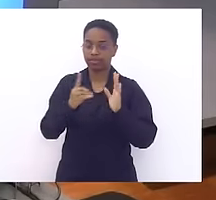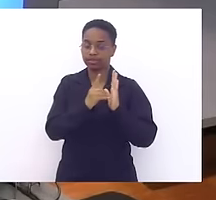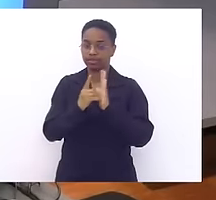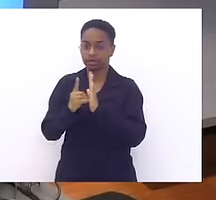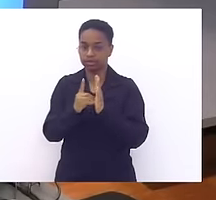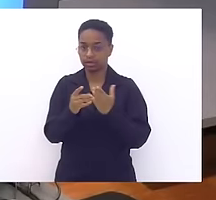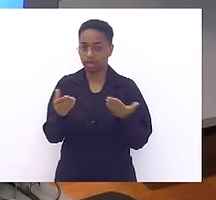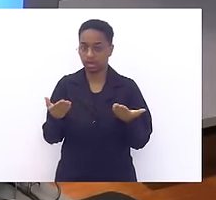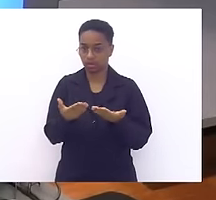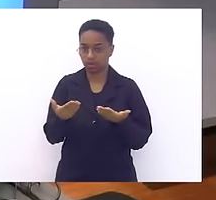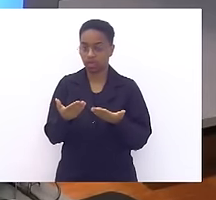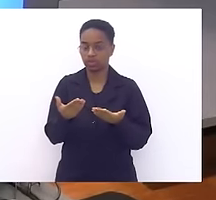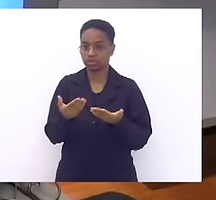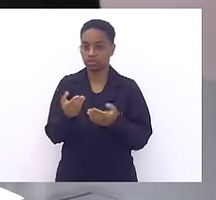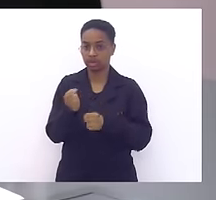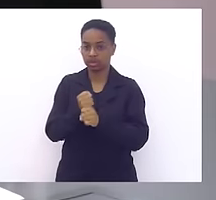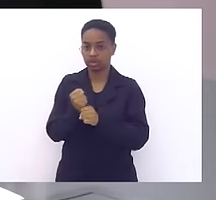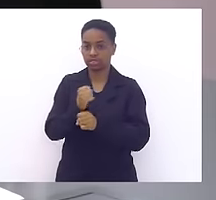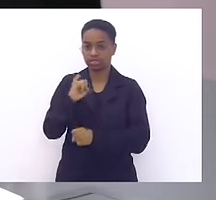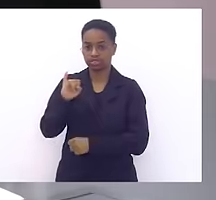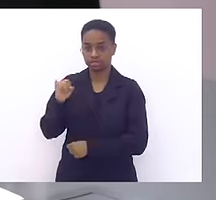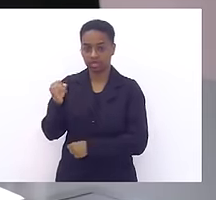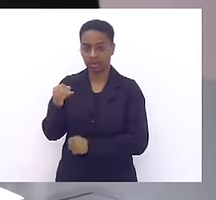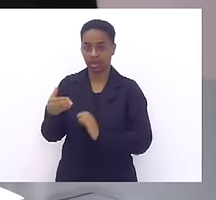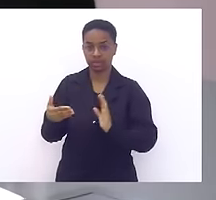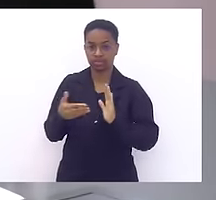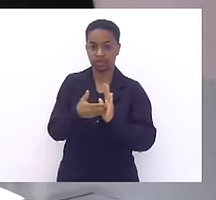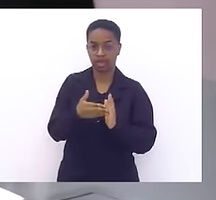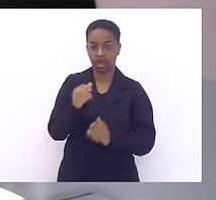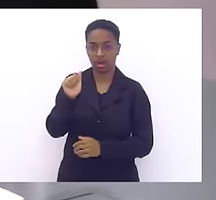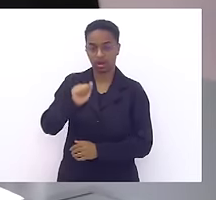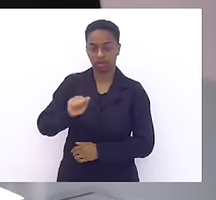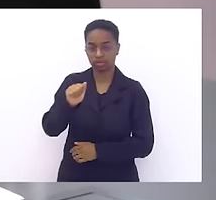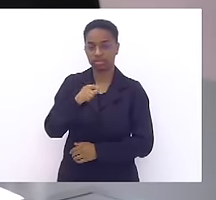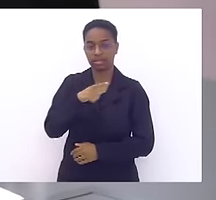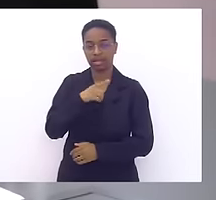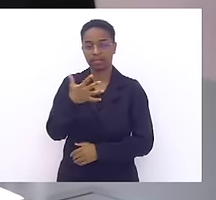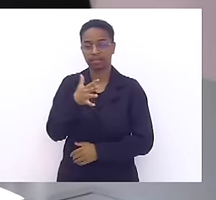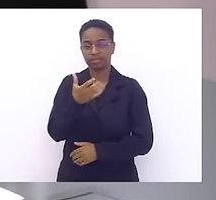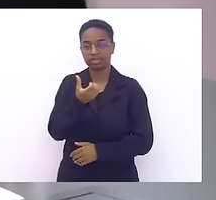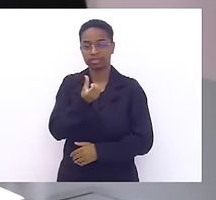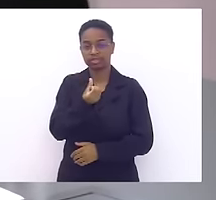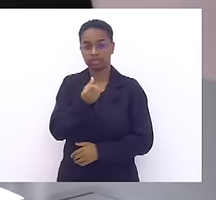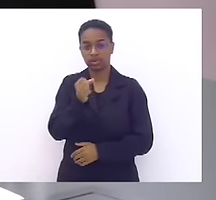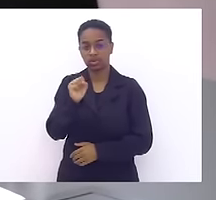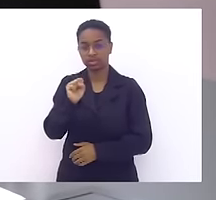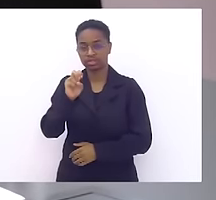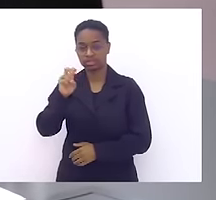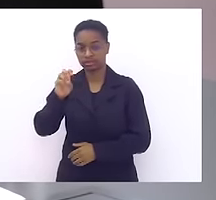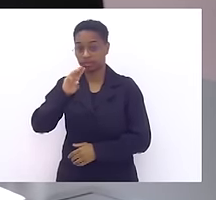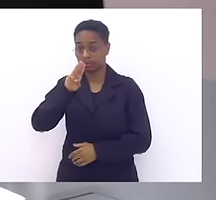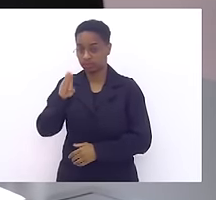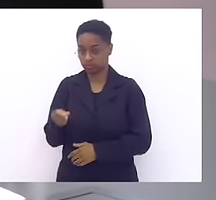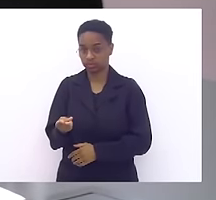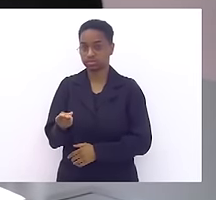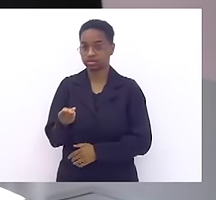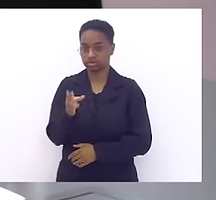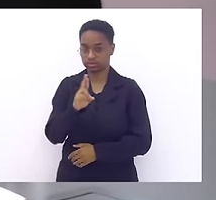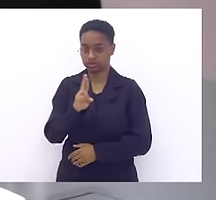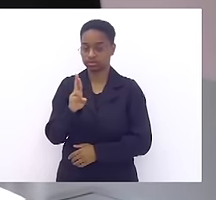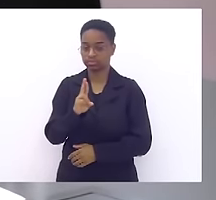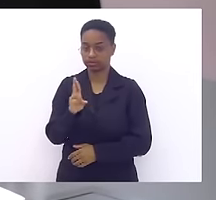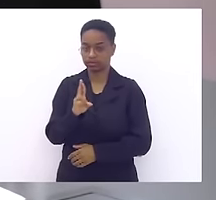ano de Janeiro a agosto a gente tá falando 600 aproximadamente 685 milhões de